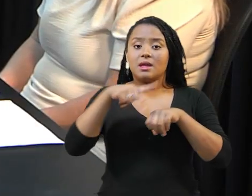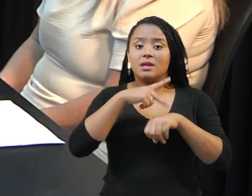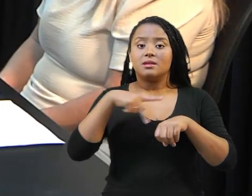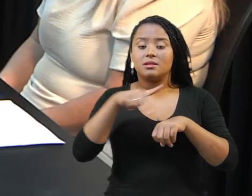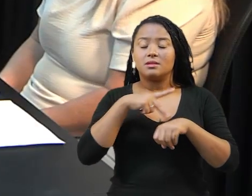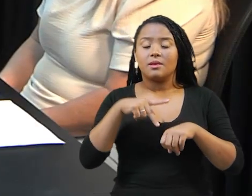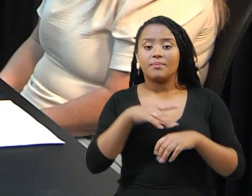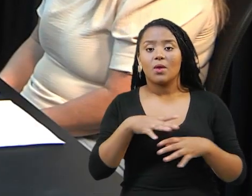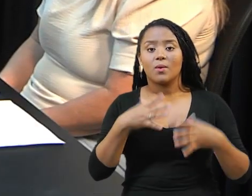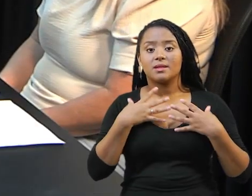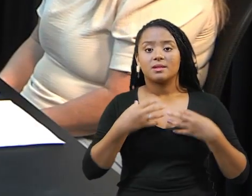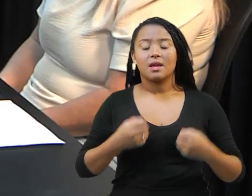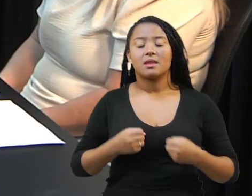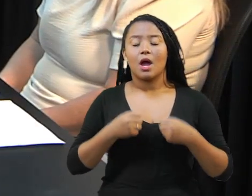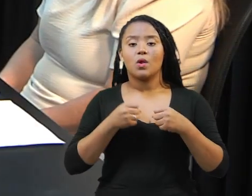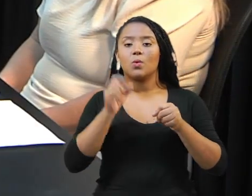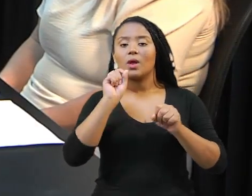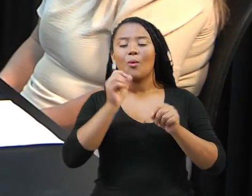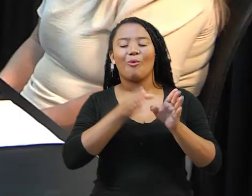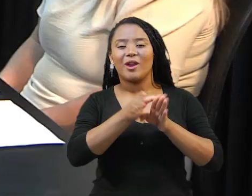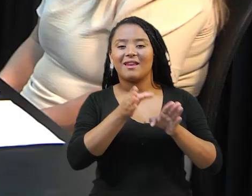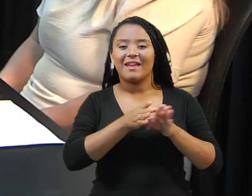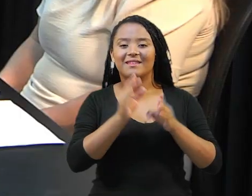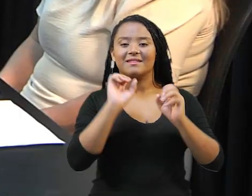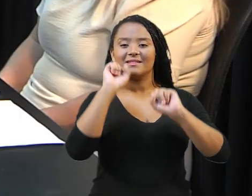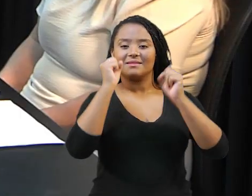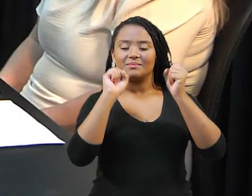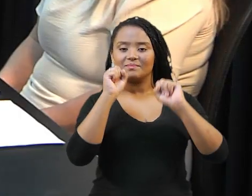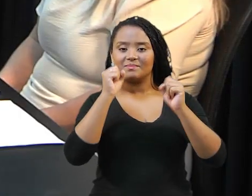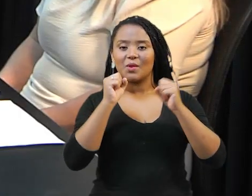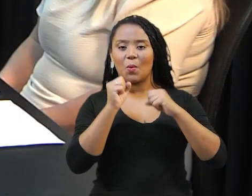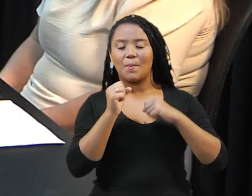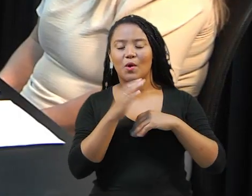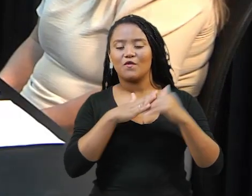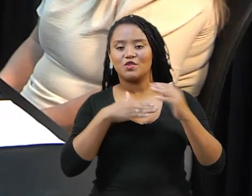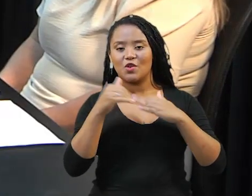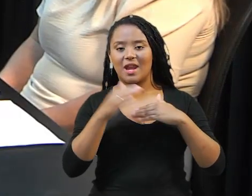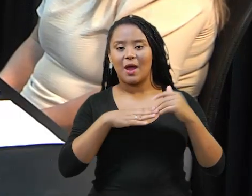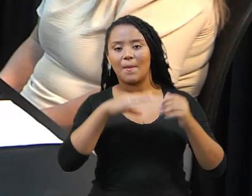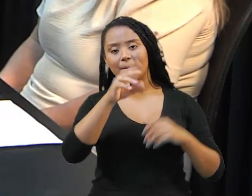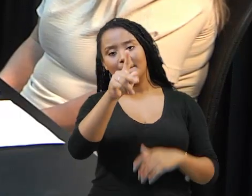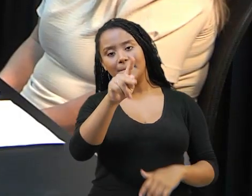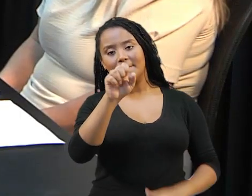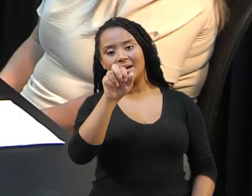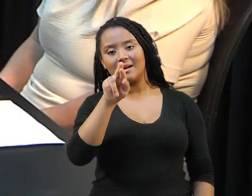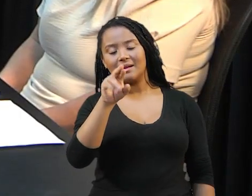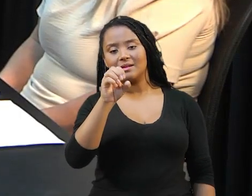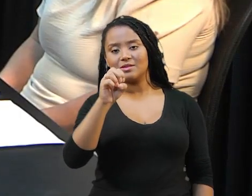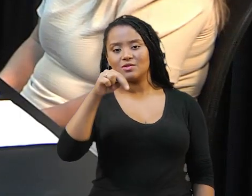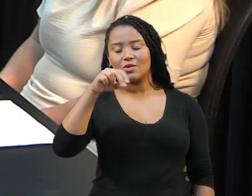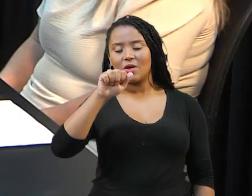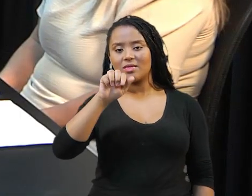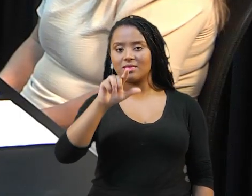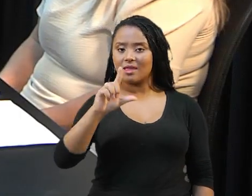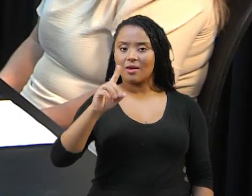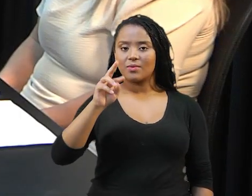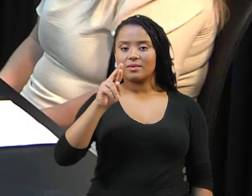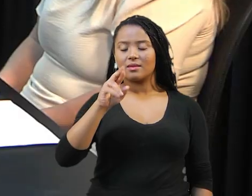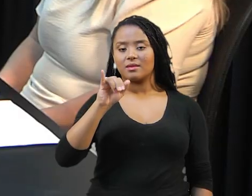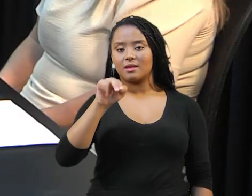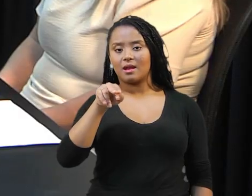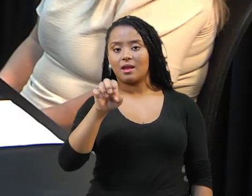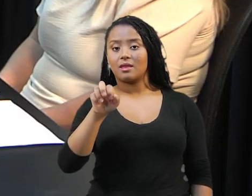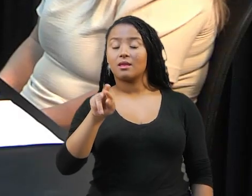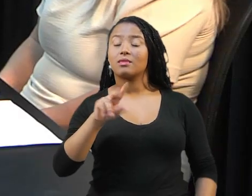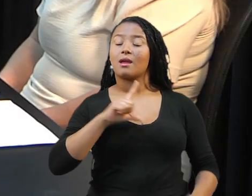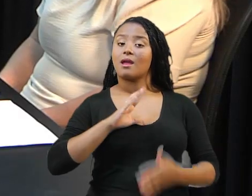oncologia, em termos de projeto de governo mesmo. Então, isso tem benefício da